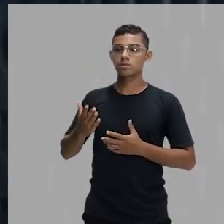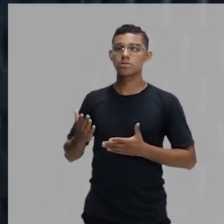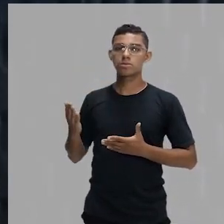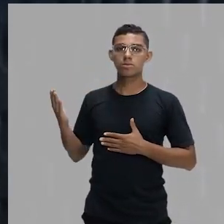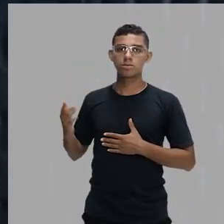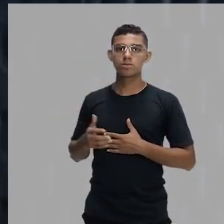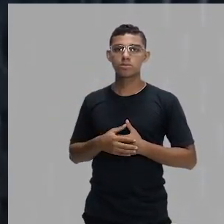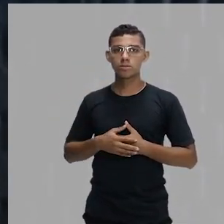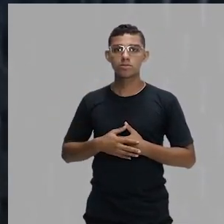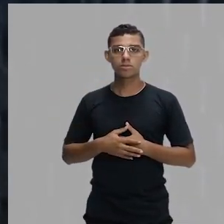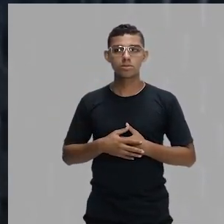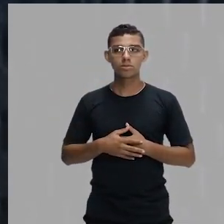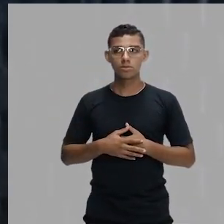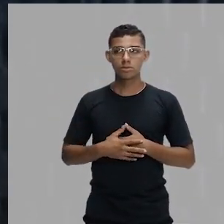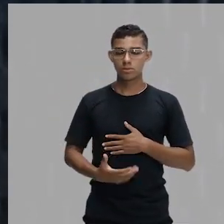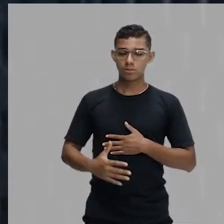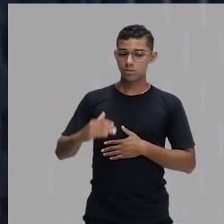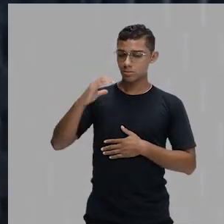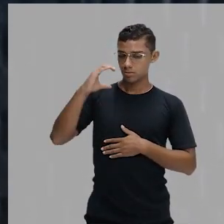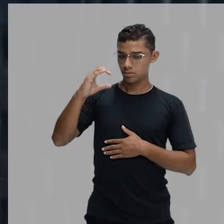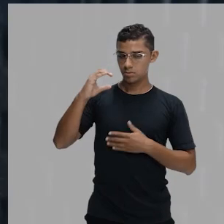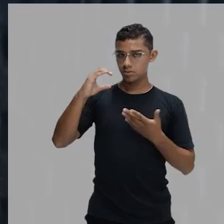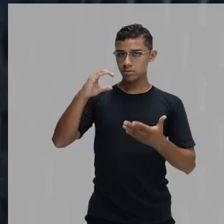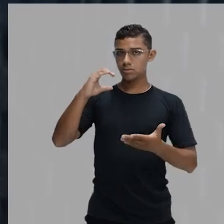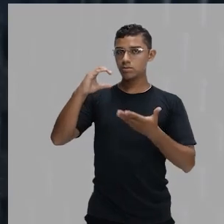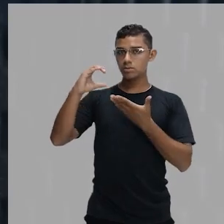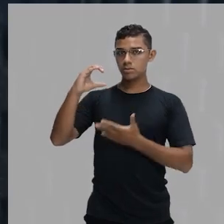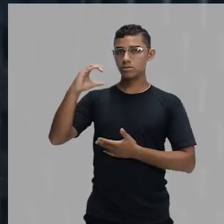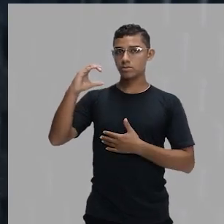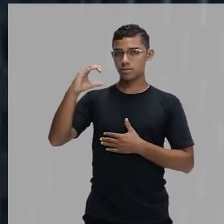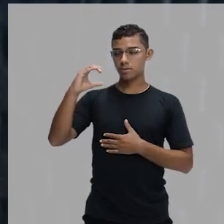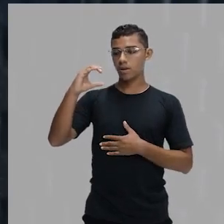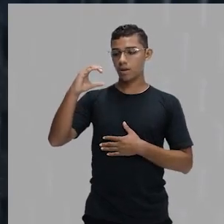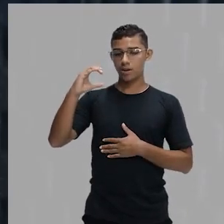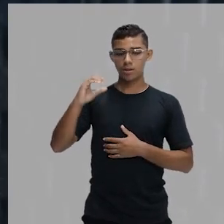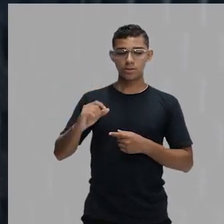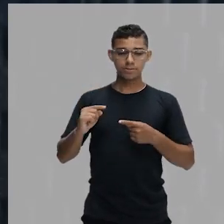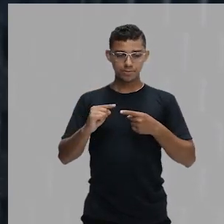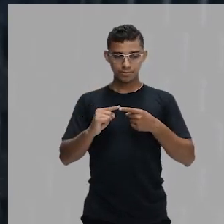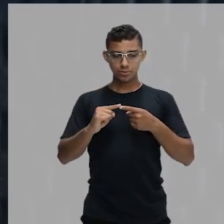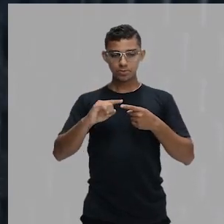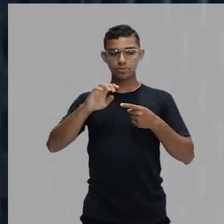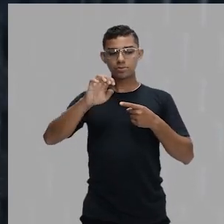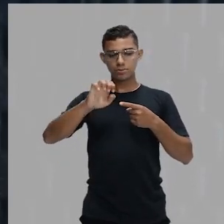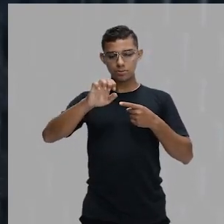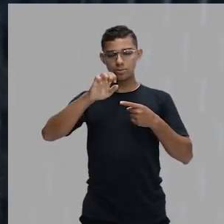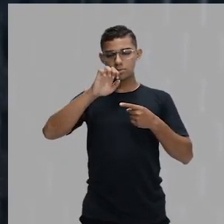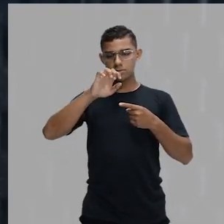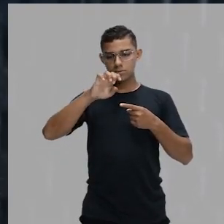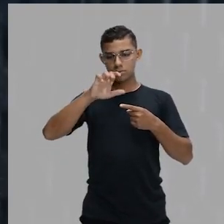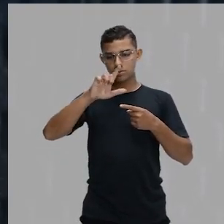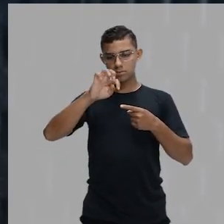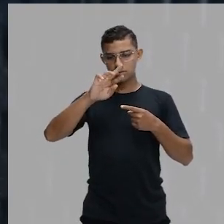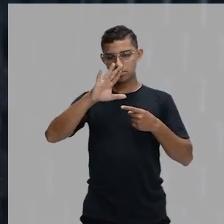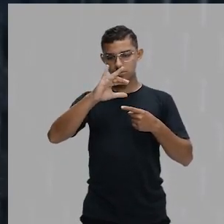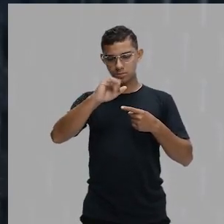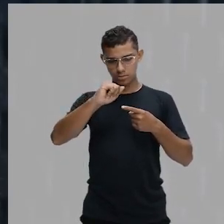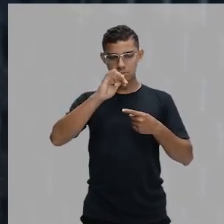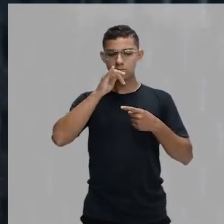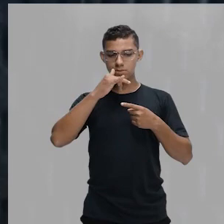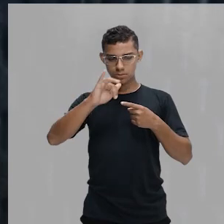Então, eu espero que você tenha marcado aí a letra C. Nós temos aqui uma transformação de energia,